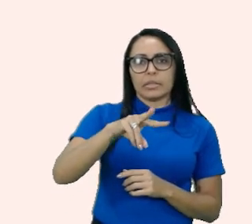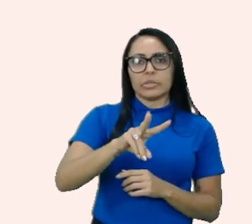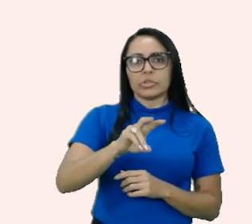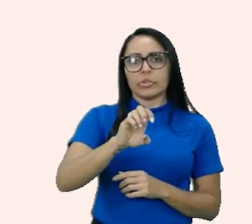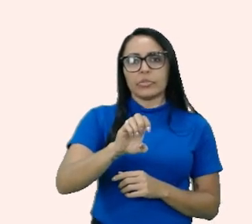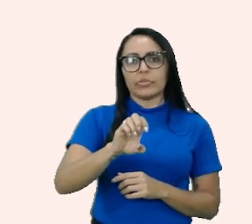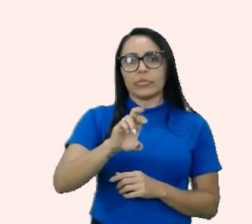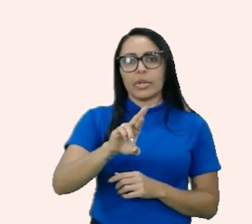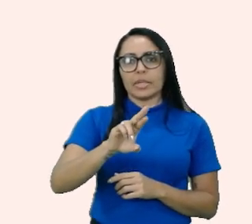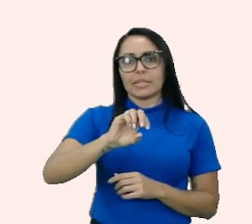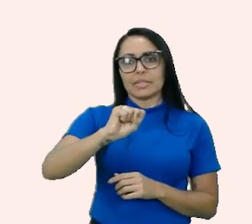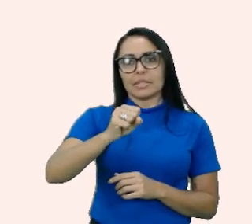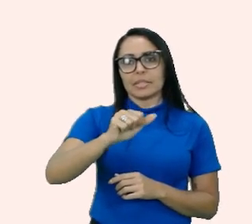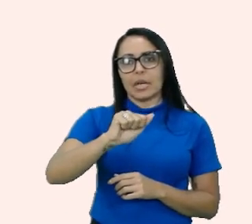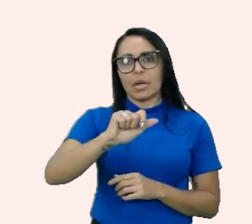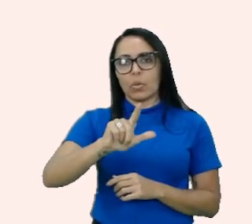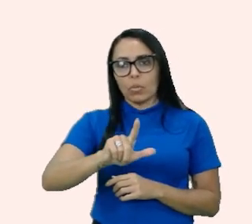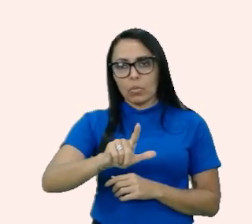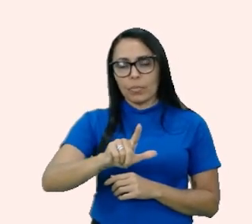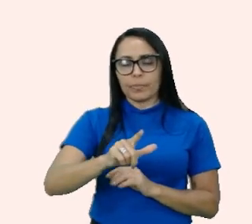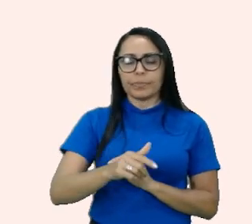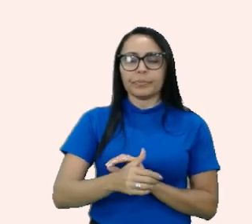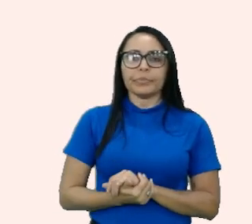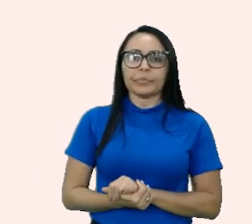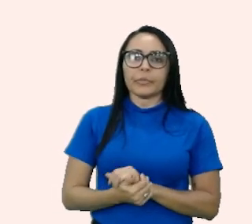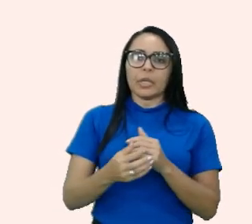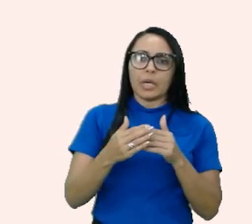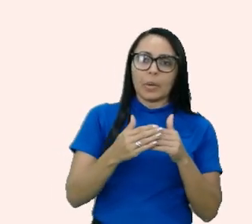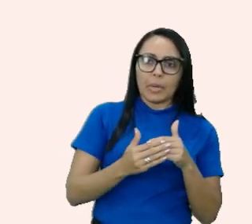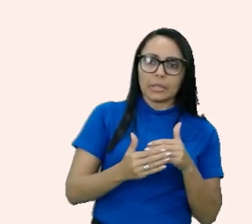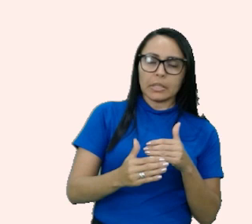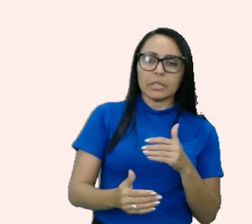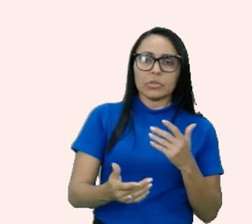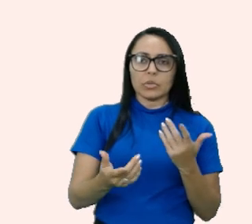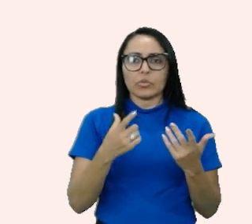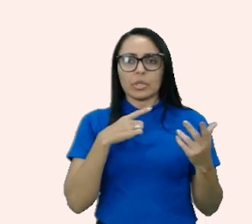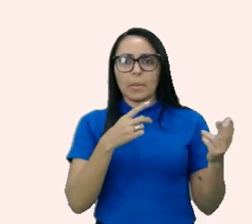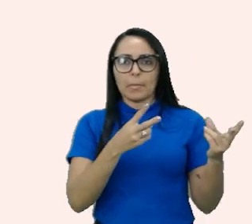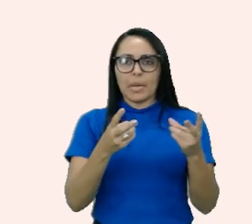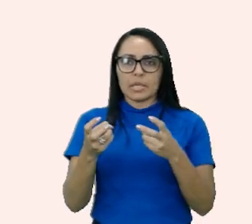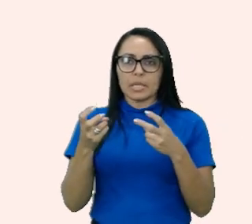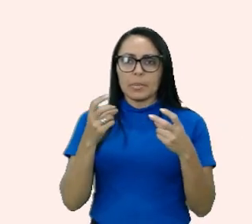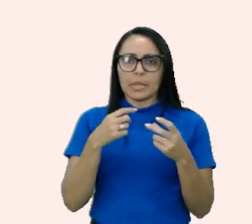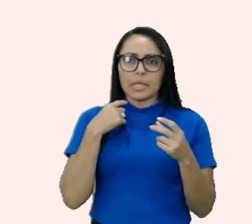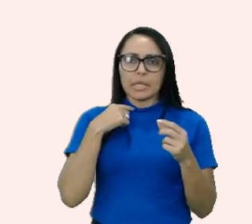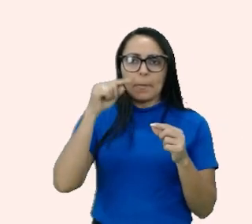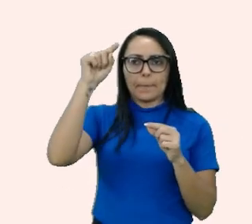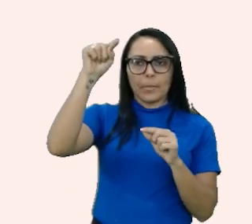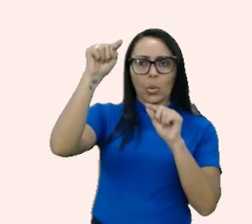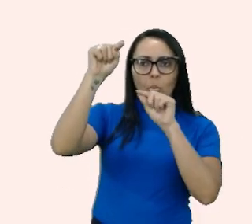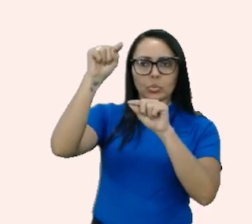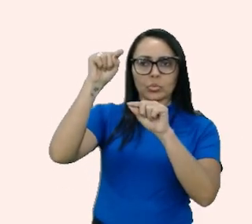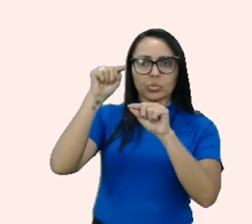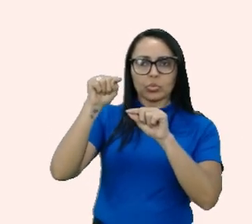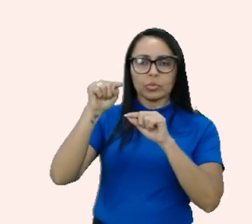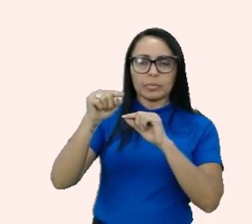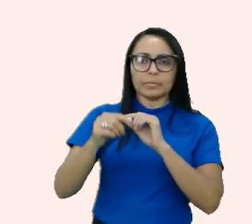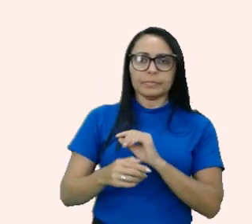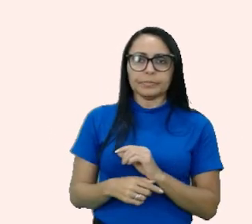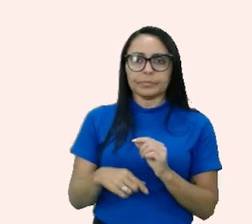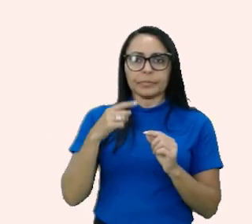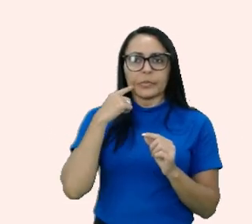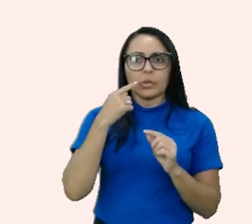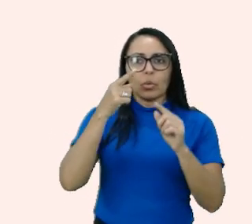Reta transversal. A partir disso aí, galera, tu percebe que tem aí pontos de intersecção, é verdade? Olha, cortei